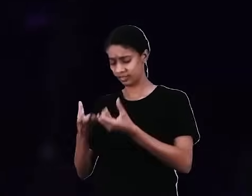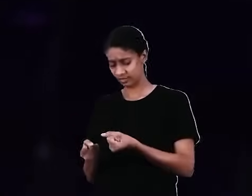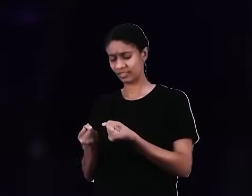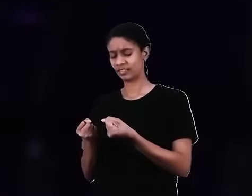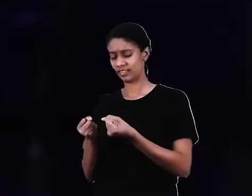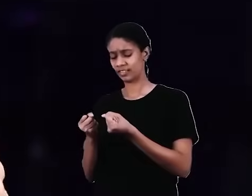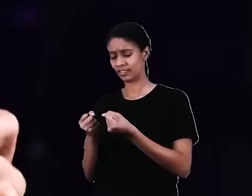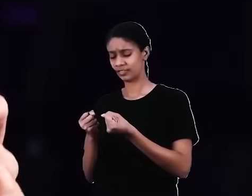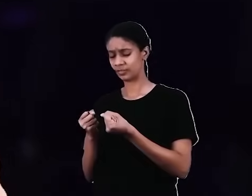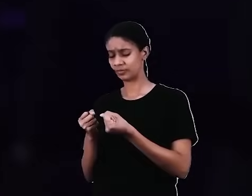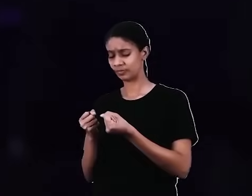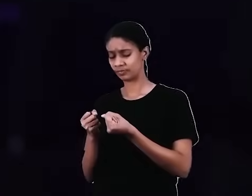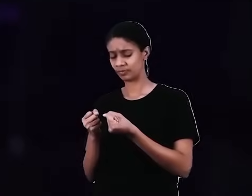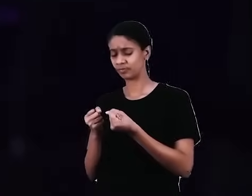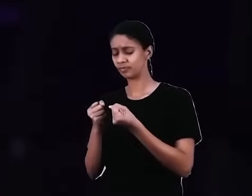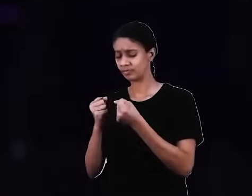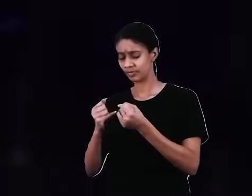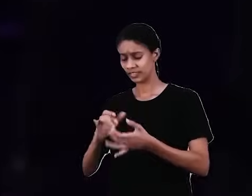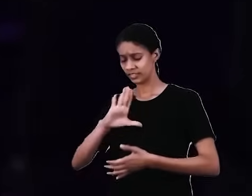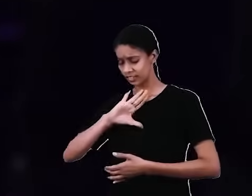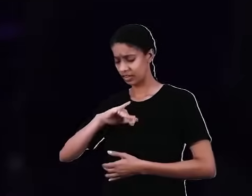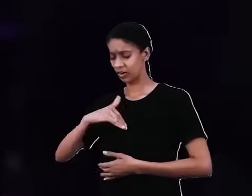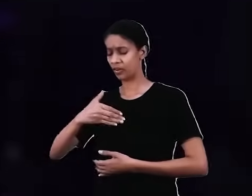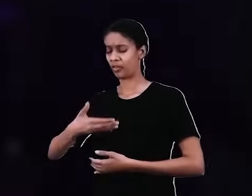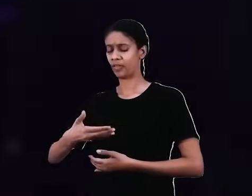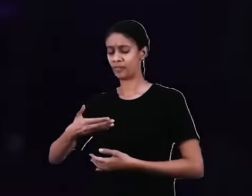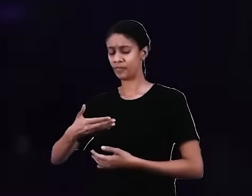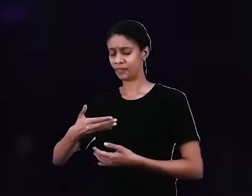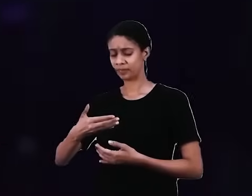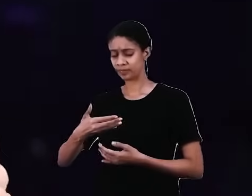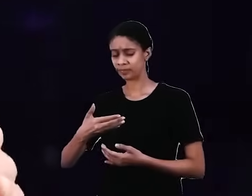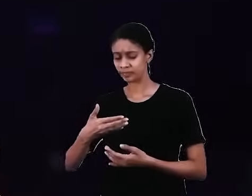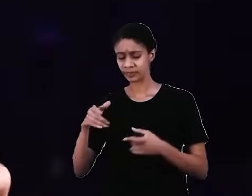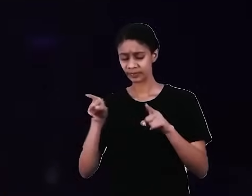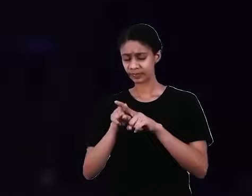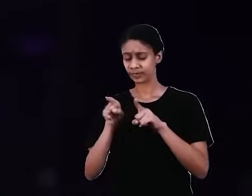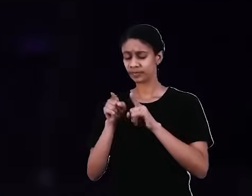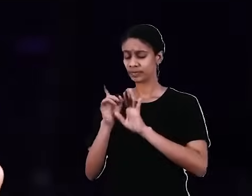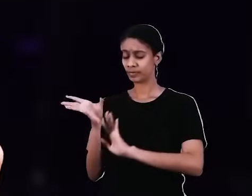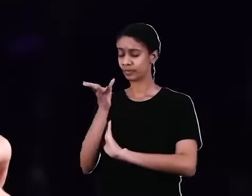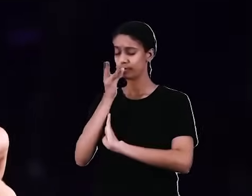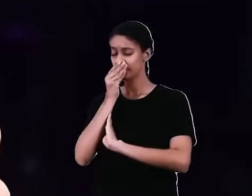altruísmo, a concha da coragem, a concha do silêncio,